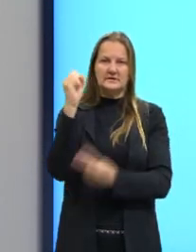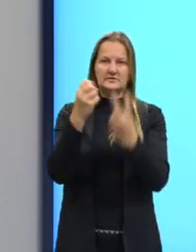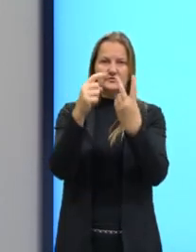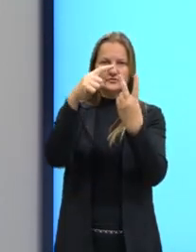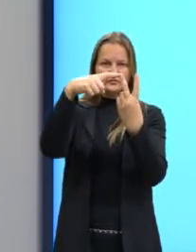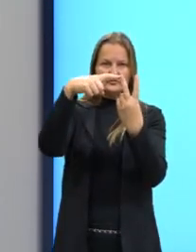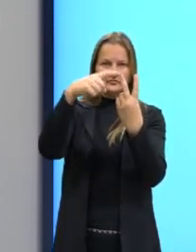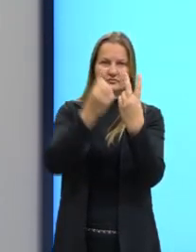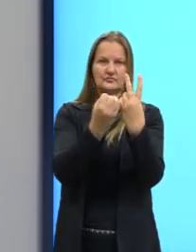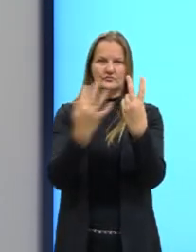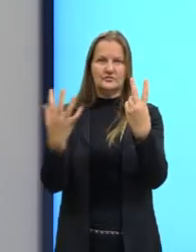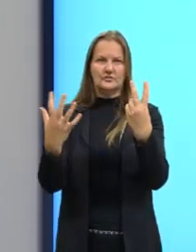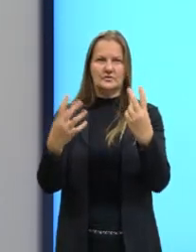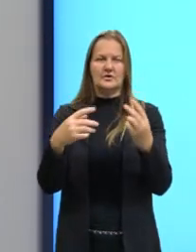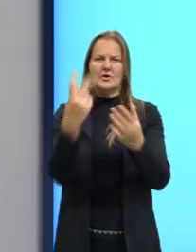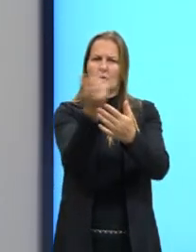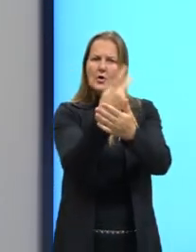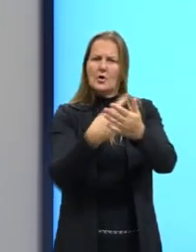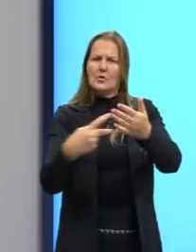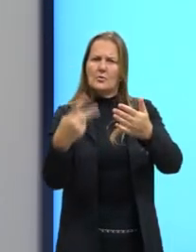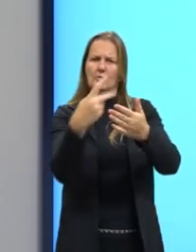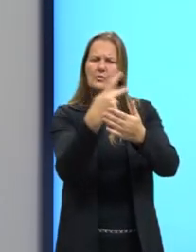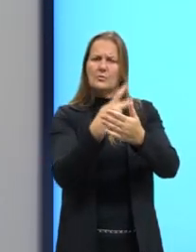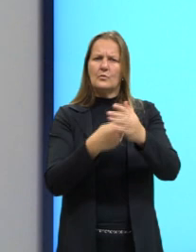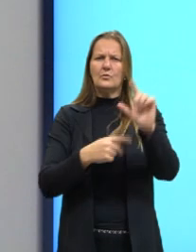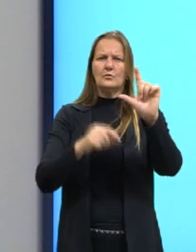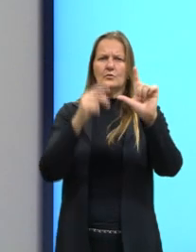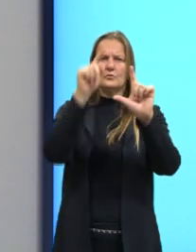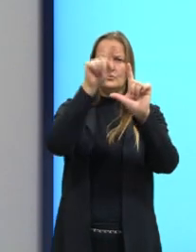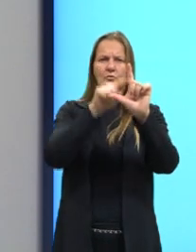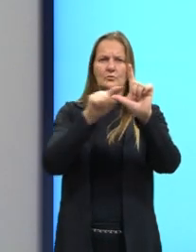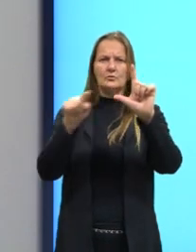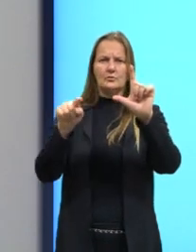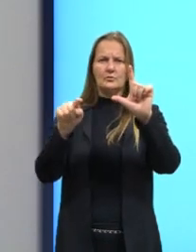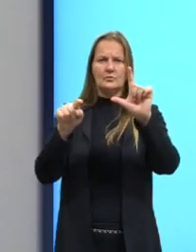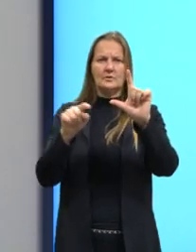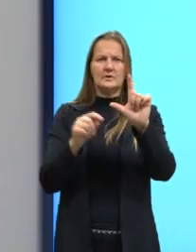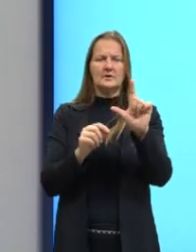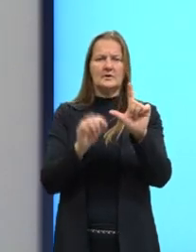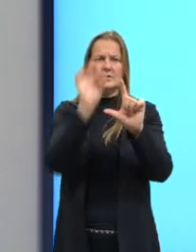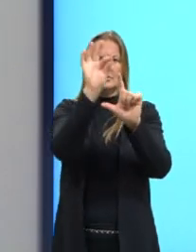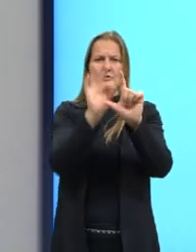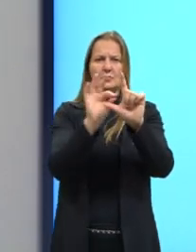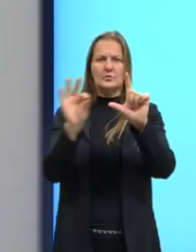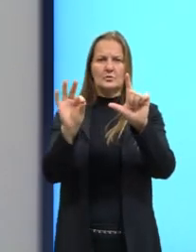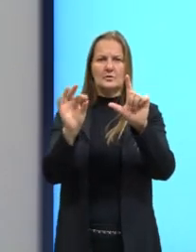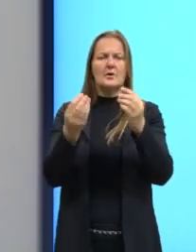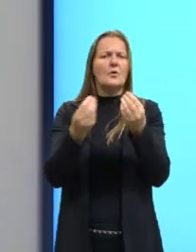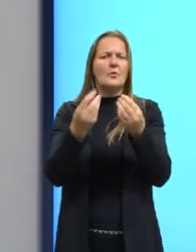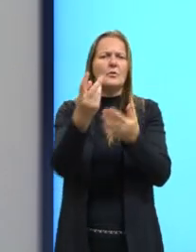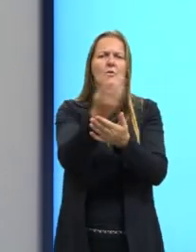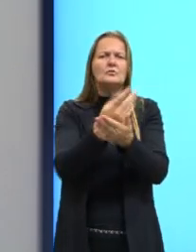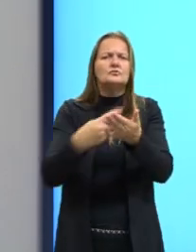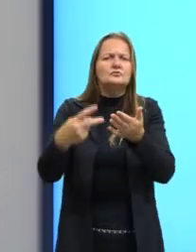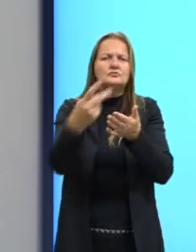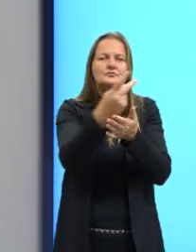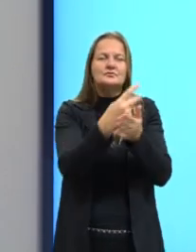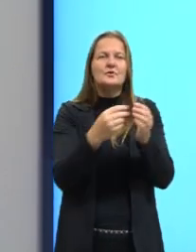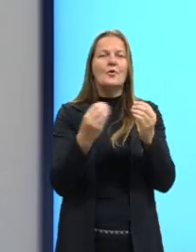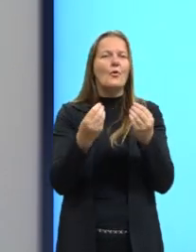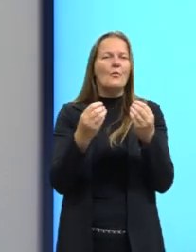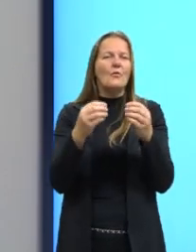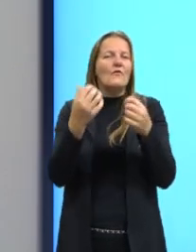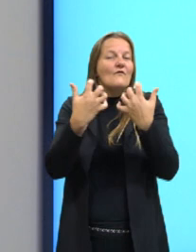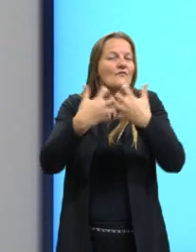diagrama representa um pouco então a representa bem Aliás o divisão desses conjuntos E como